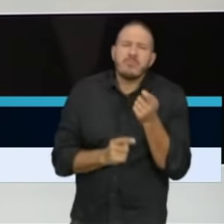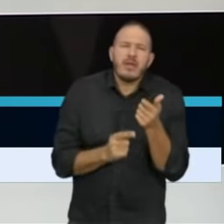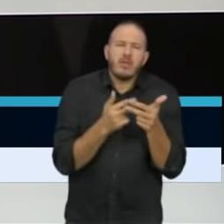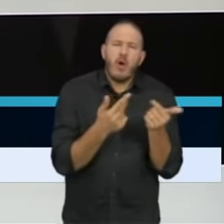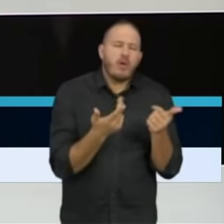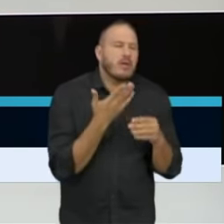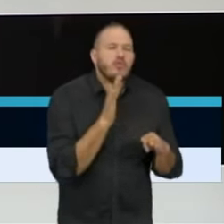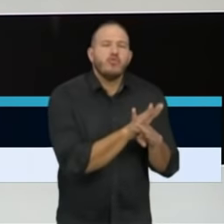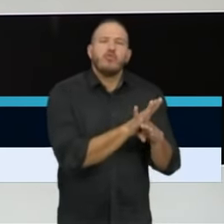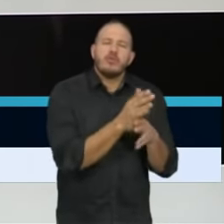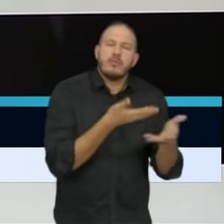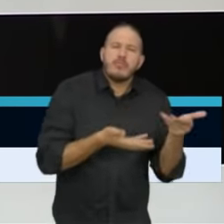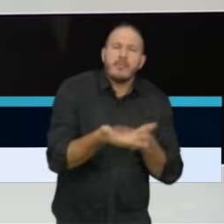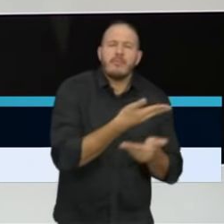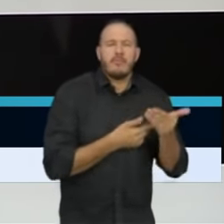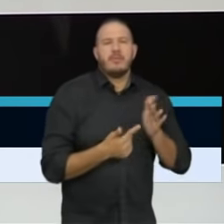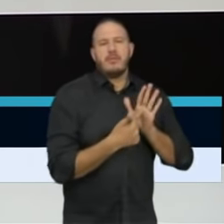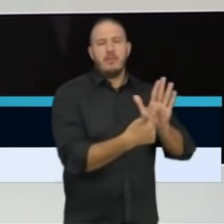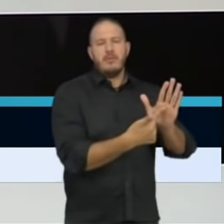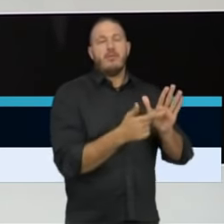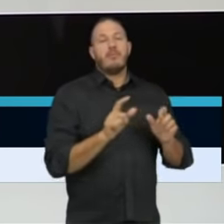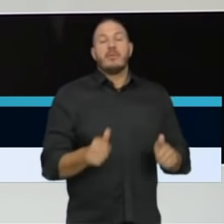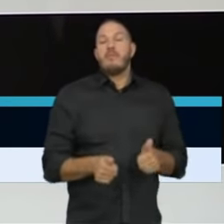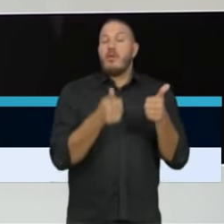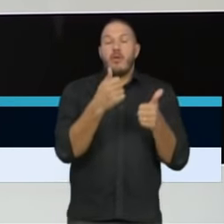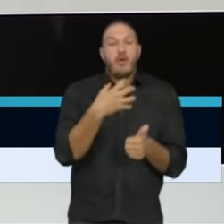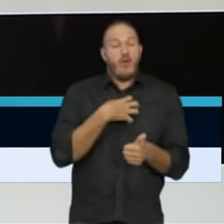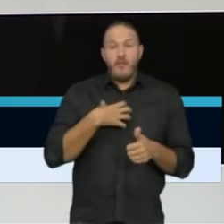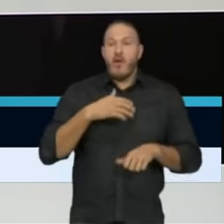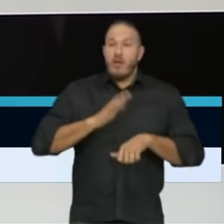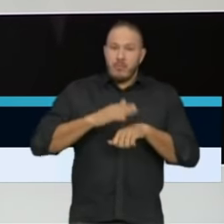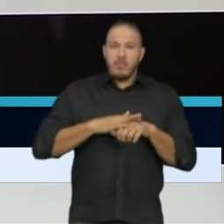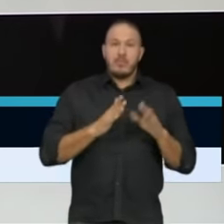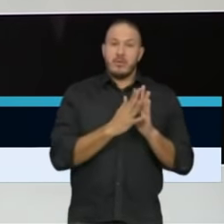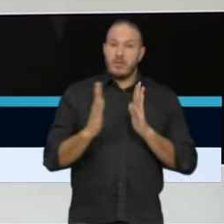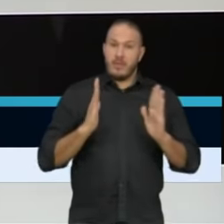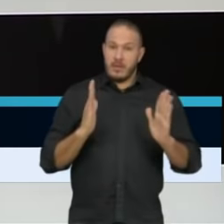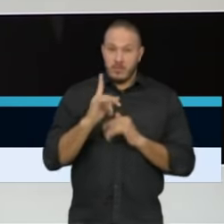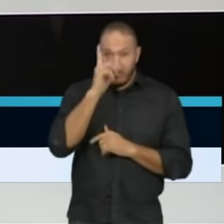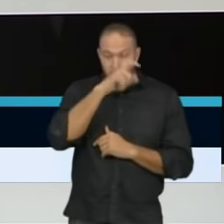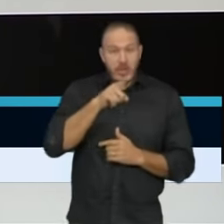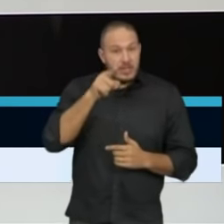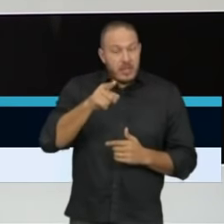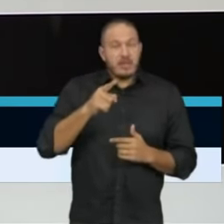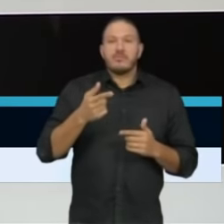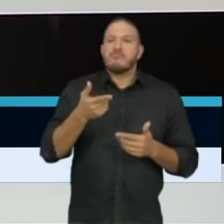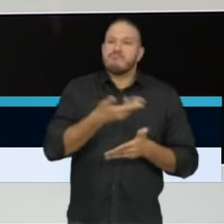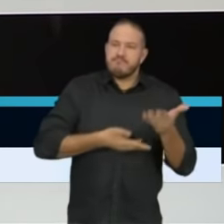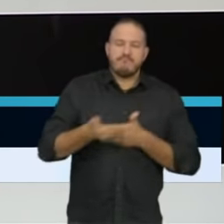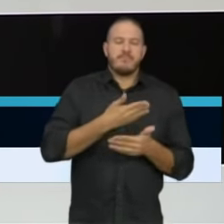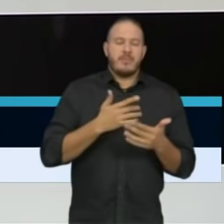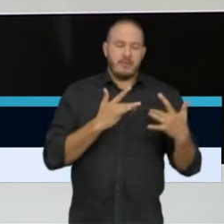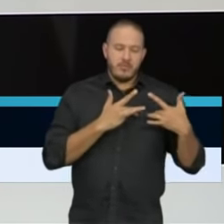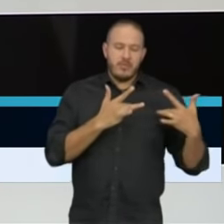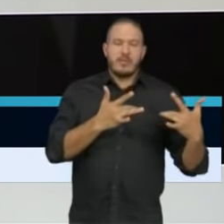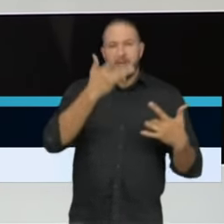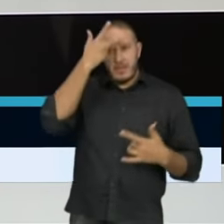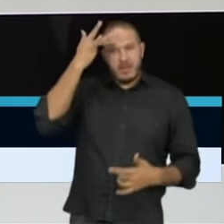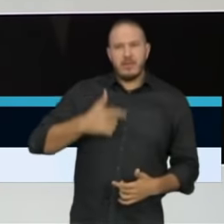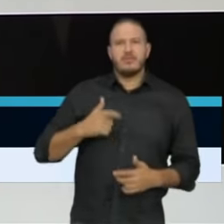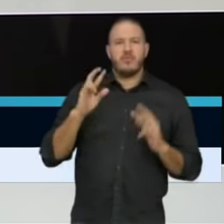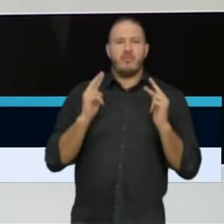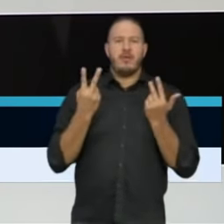ajudam, contribuem e mostram que a melhor reação num período de dificuldade como essa é a solidariedade humana, é o bom sentimento